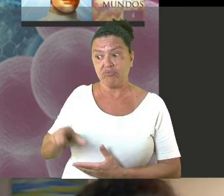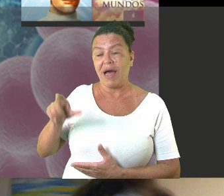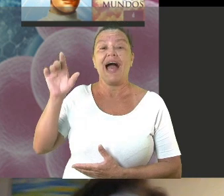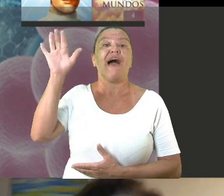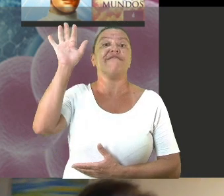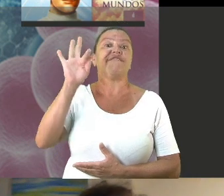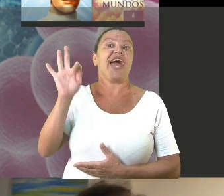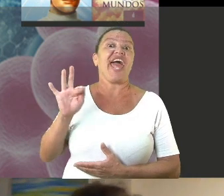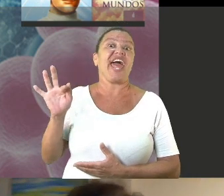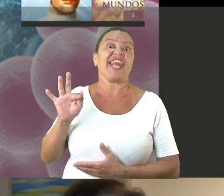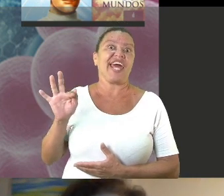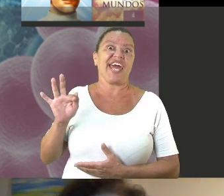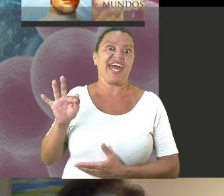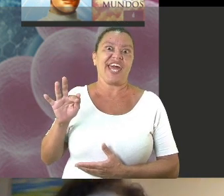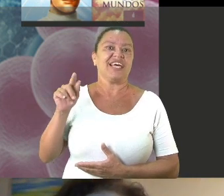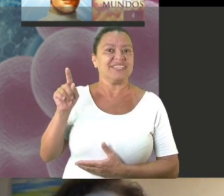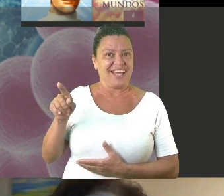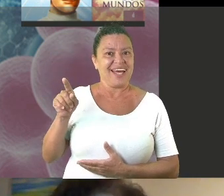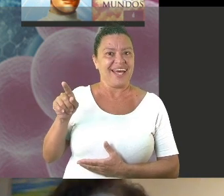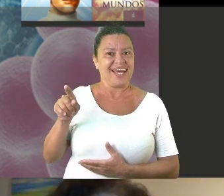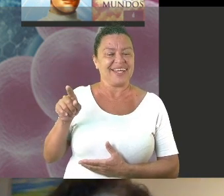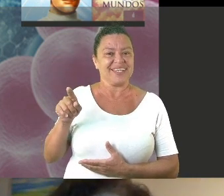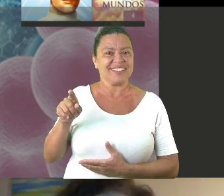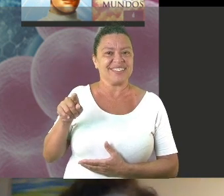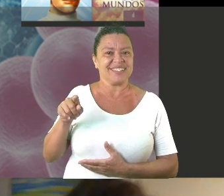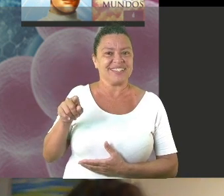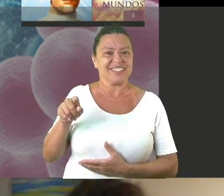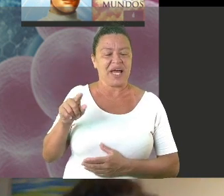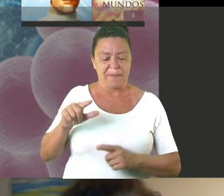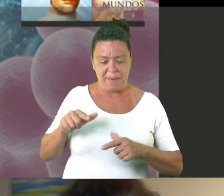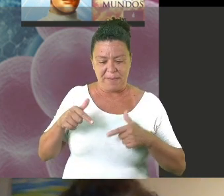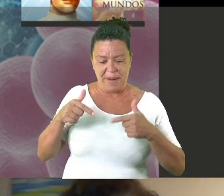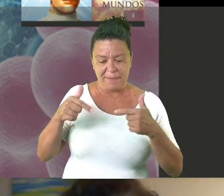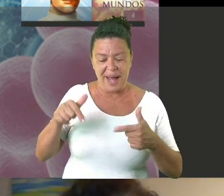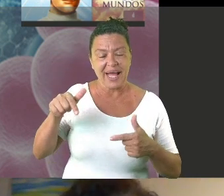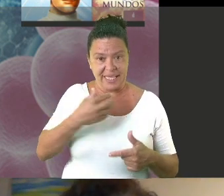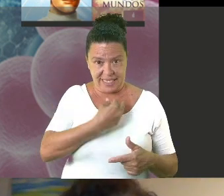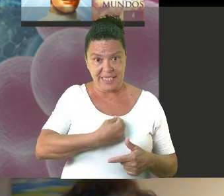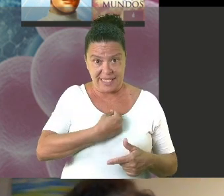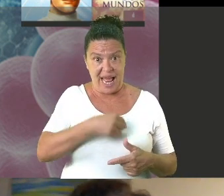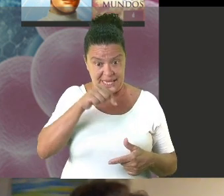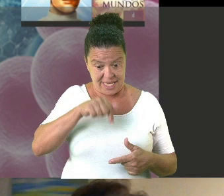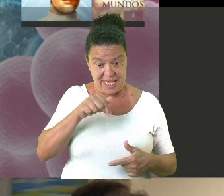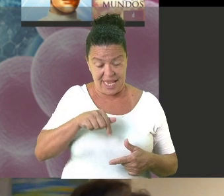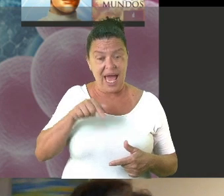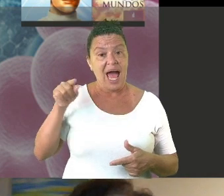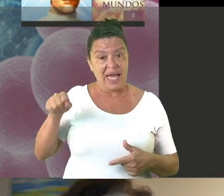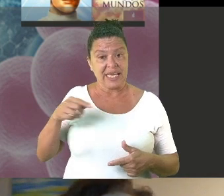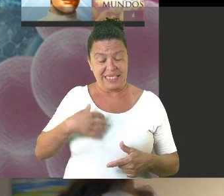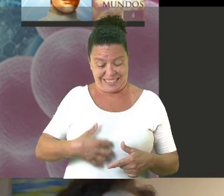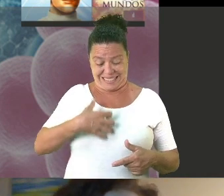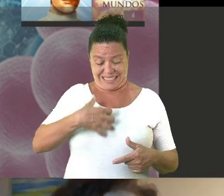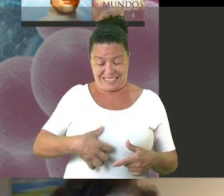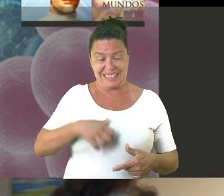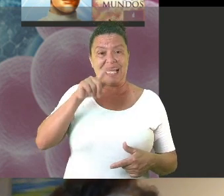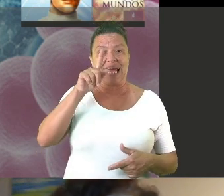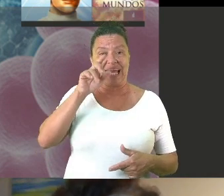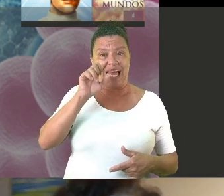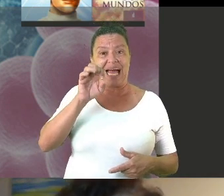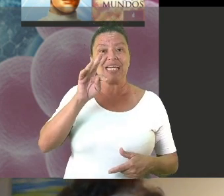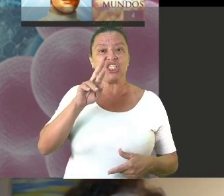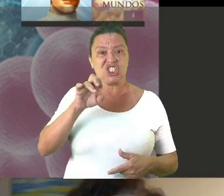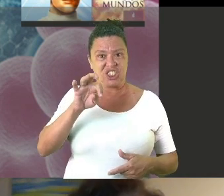feliz, graças às suas boas atitudes nessa vida, aquilo que estava